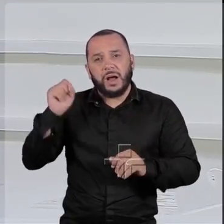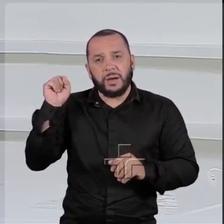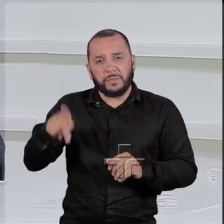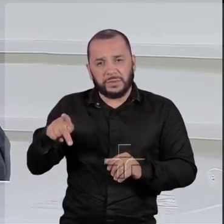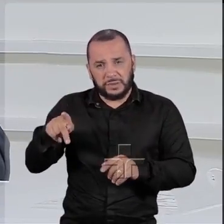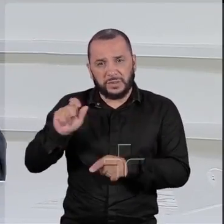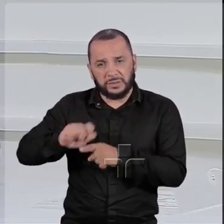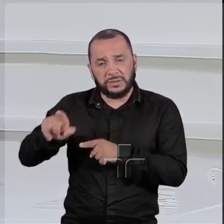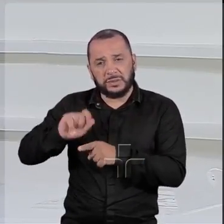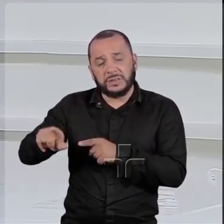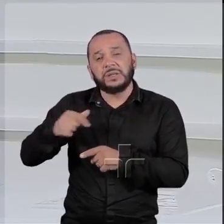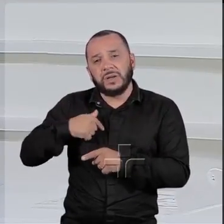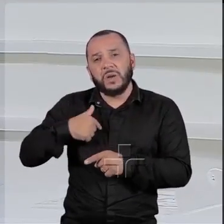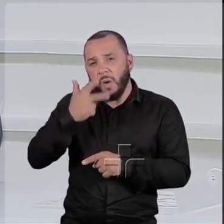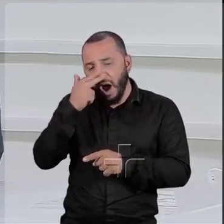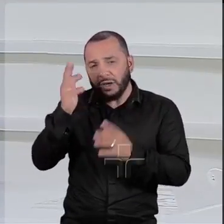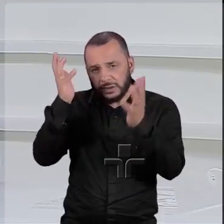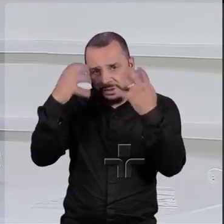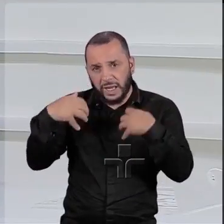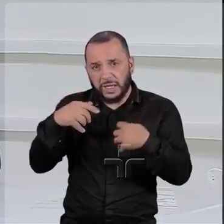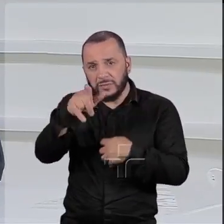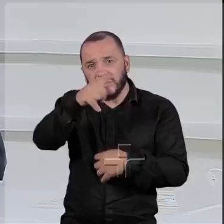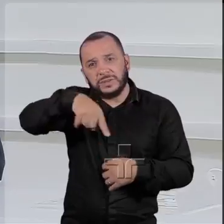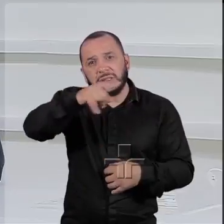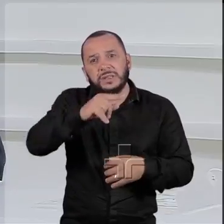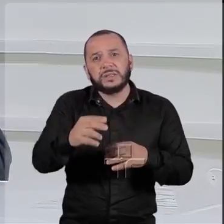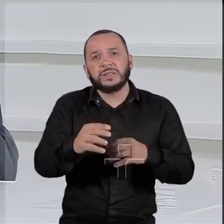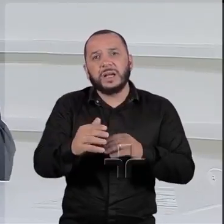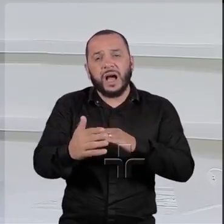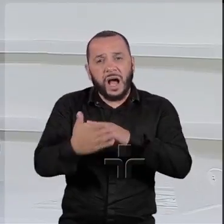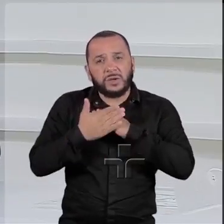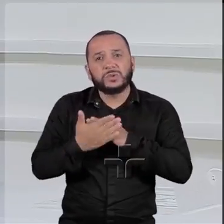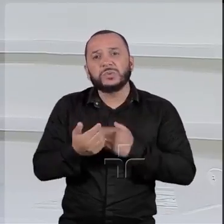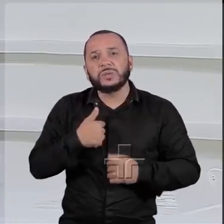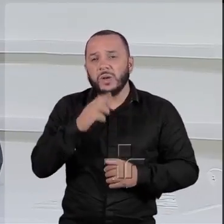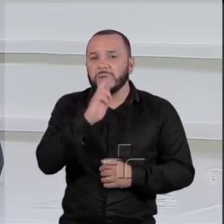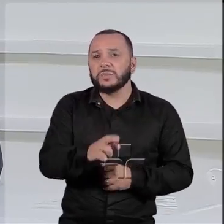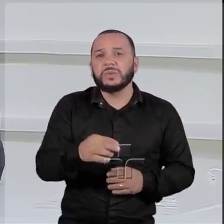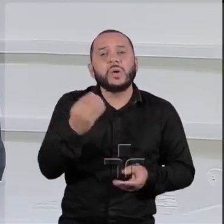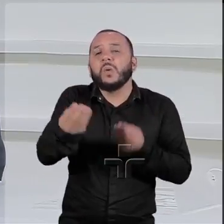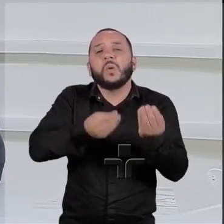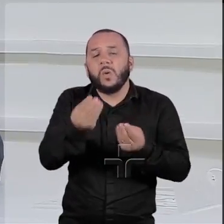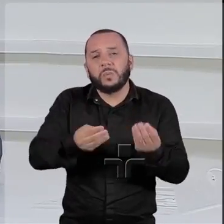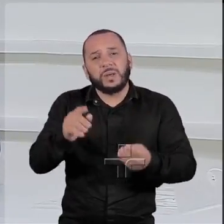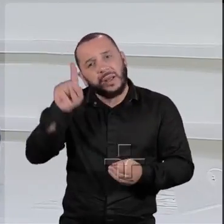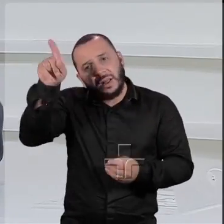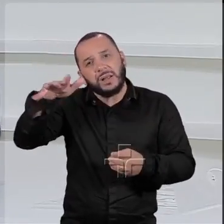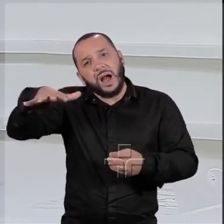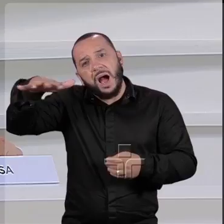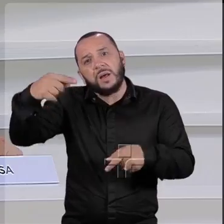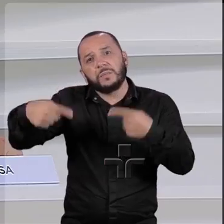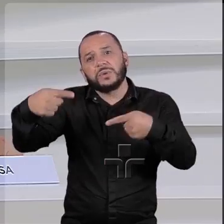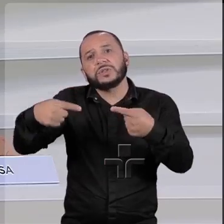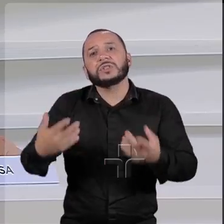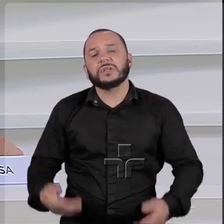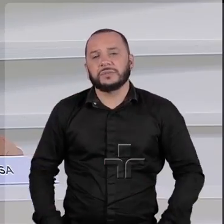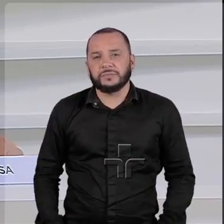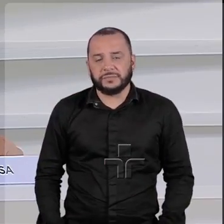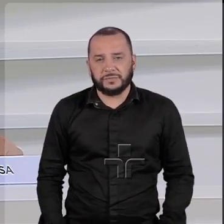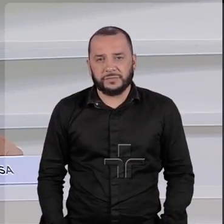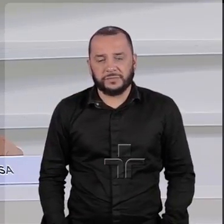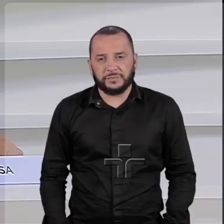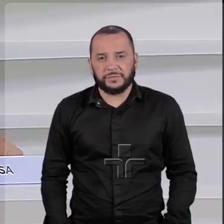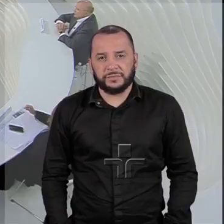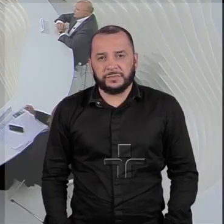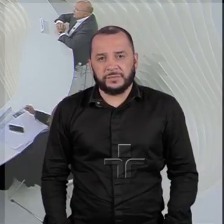Então, talvez você me ajude mais a responder. Como é que está isso, Maílson? Olha, eu